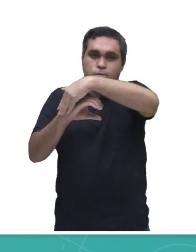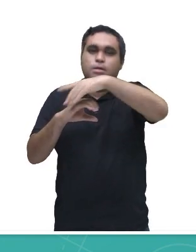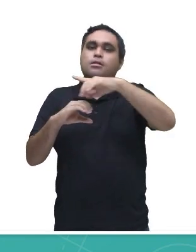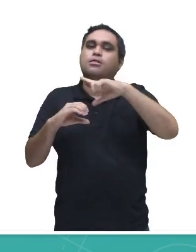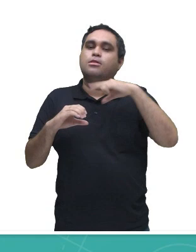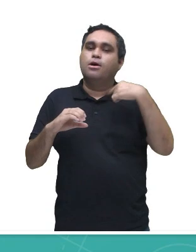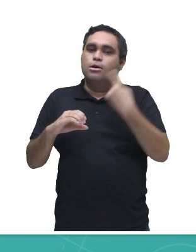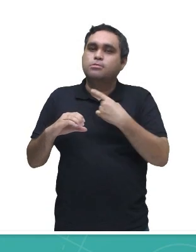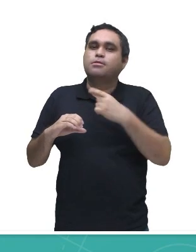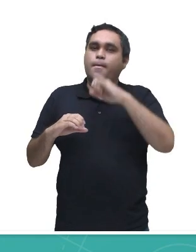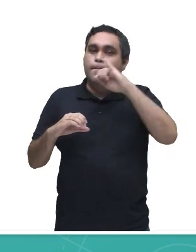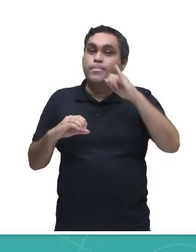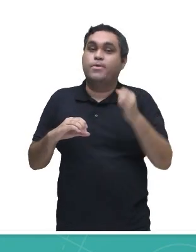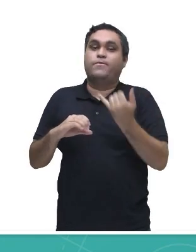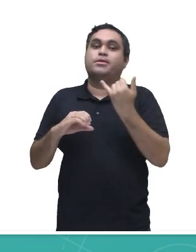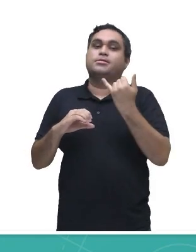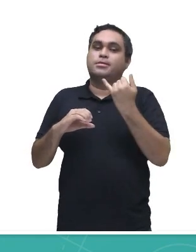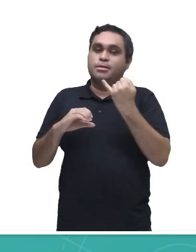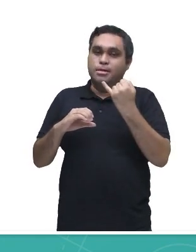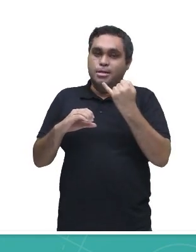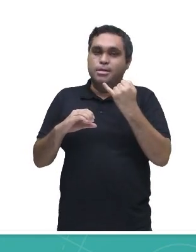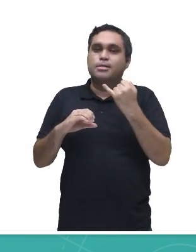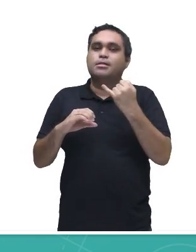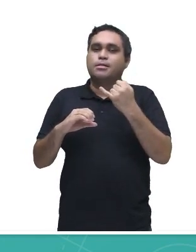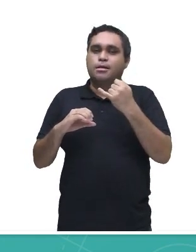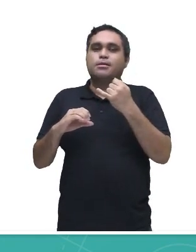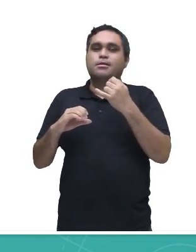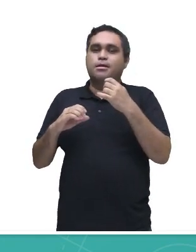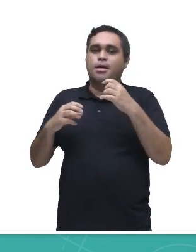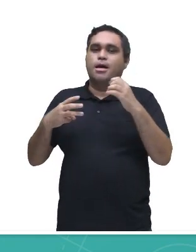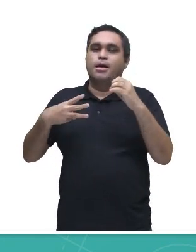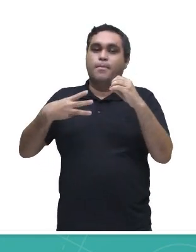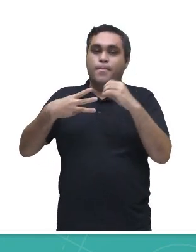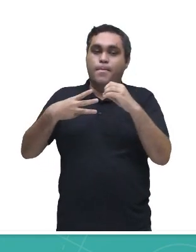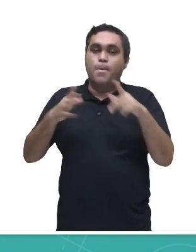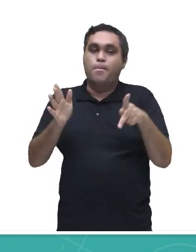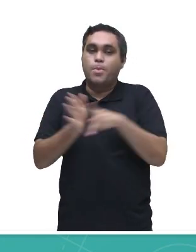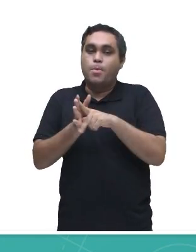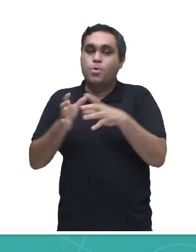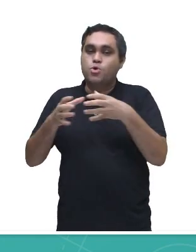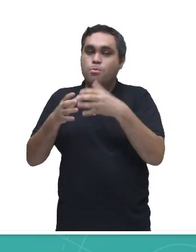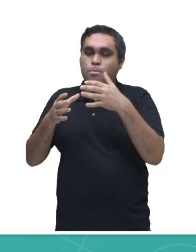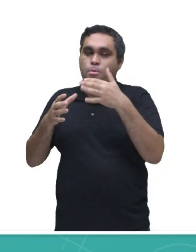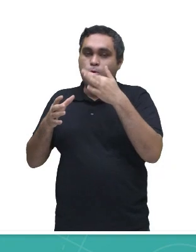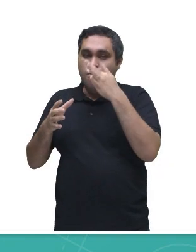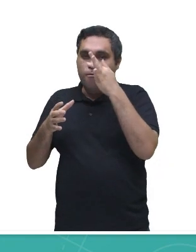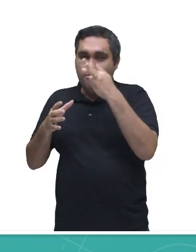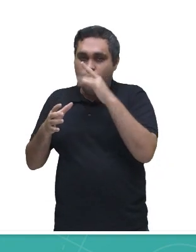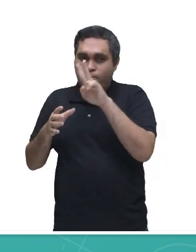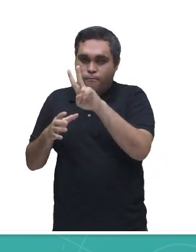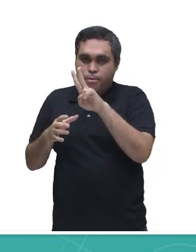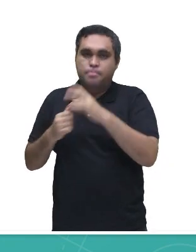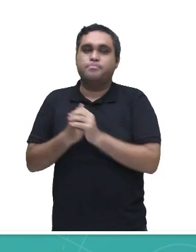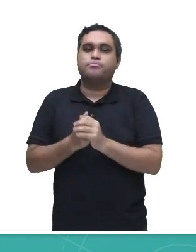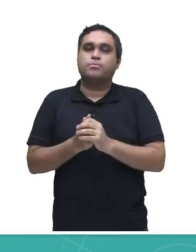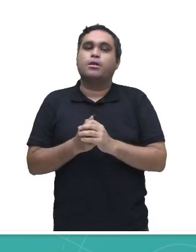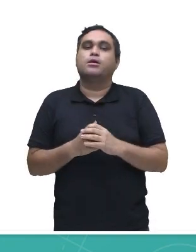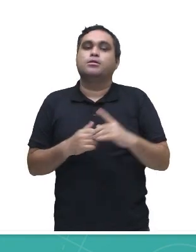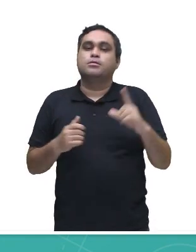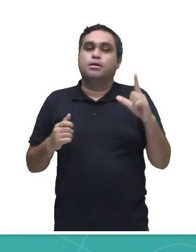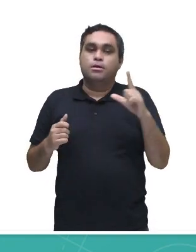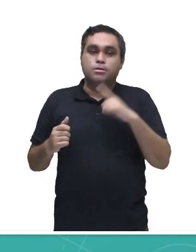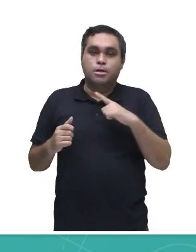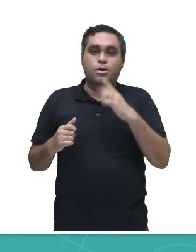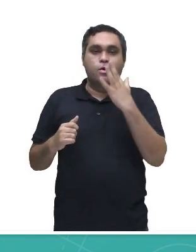aproveitamos dessa característica das células vegetais. E também possuem o cloroplasto, olha aqui o